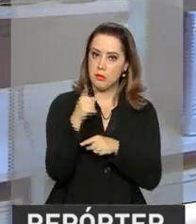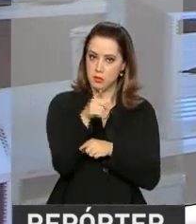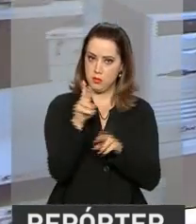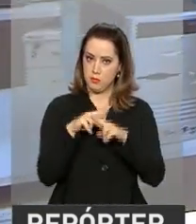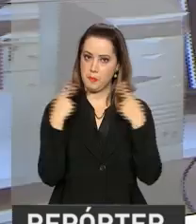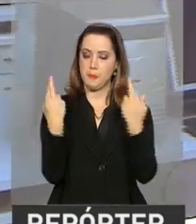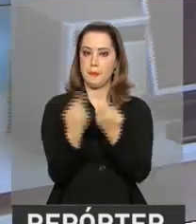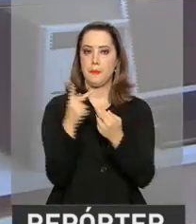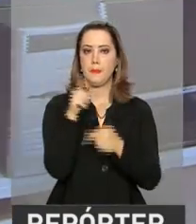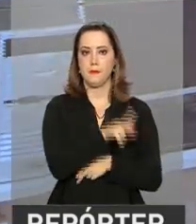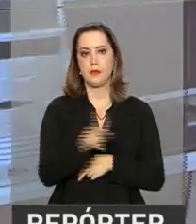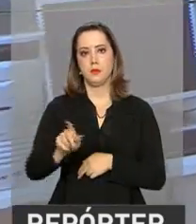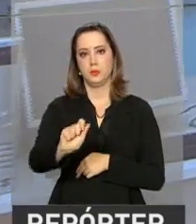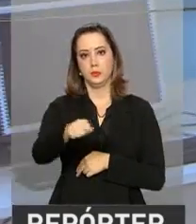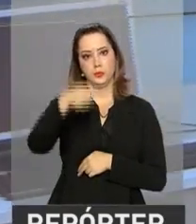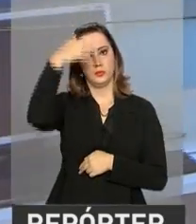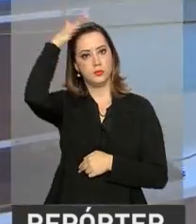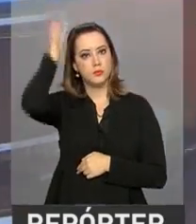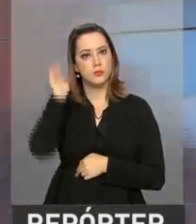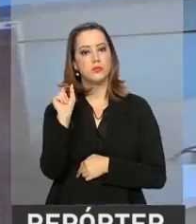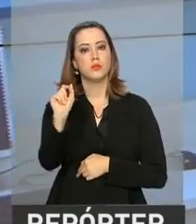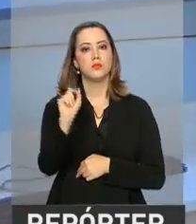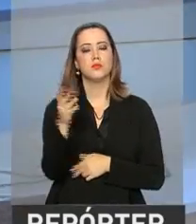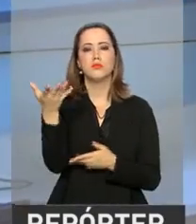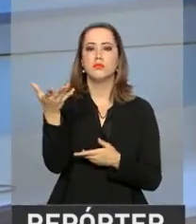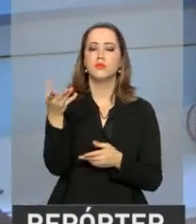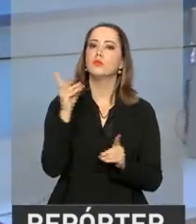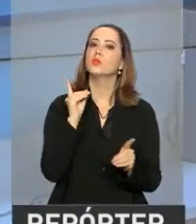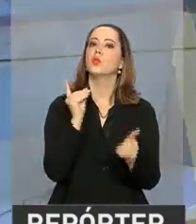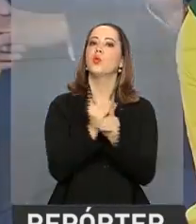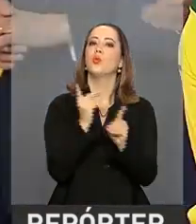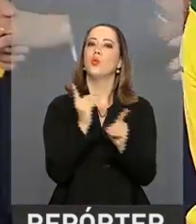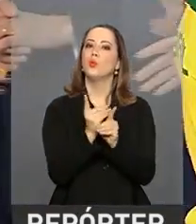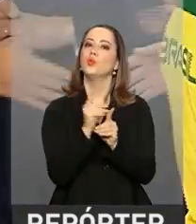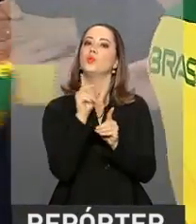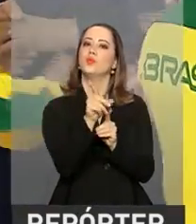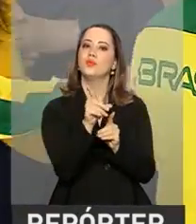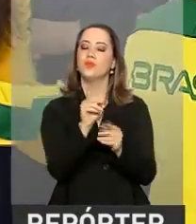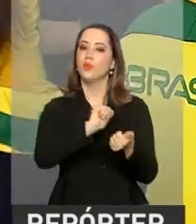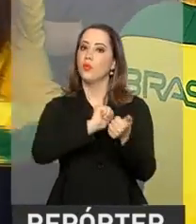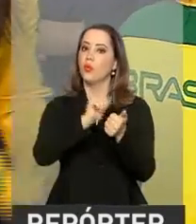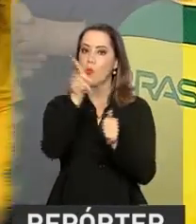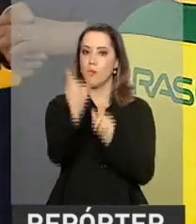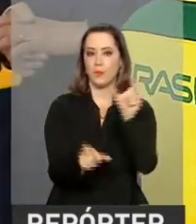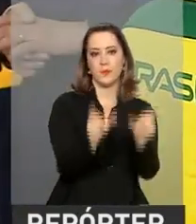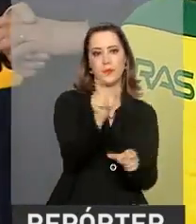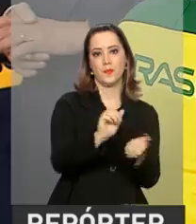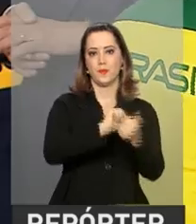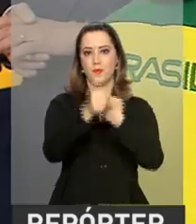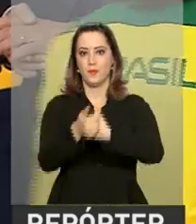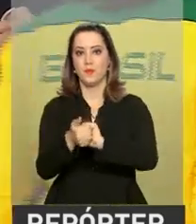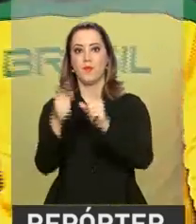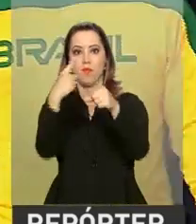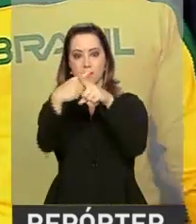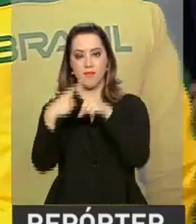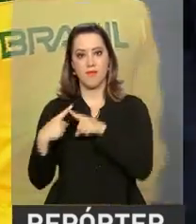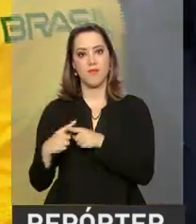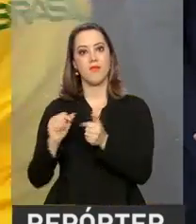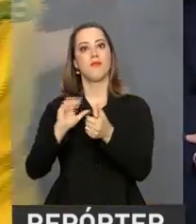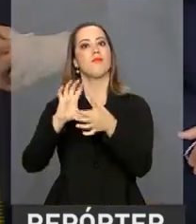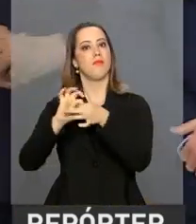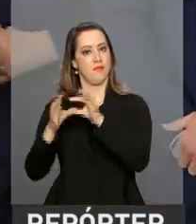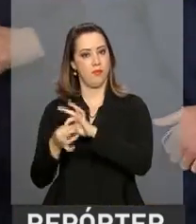reunião o presidente em exercício Michel Temer recebeu atletas da delegação brasileira que vão disputar os jogos